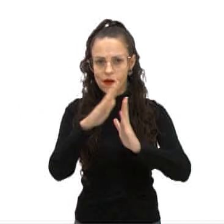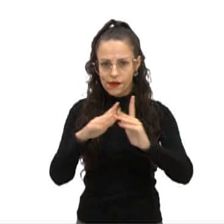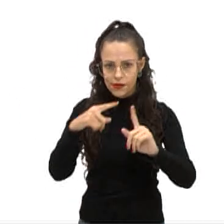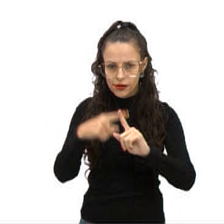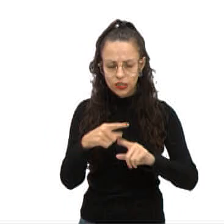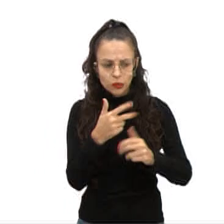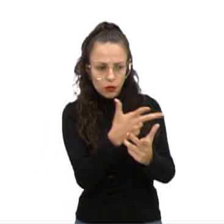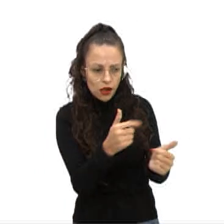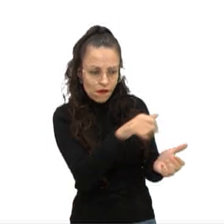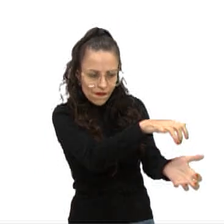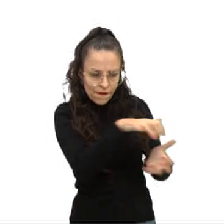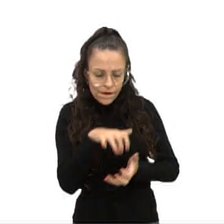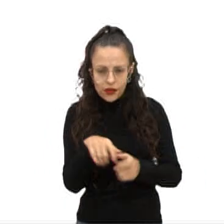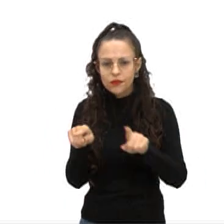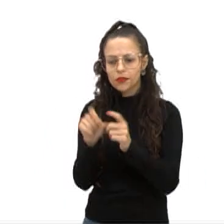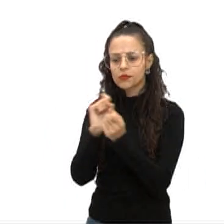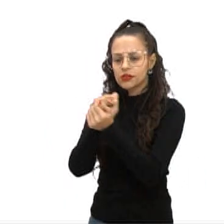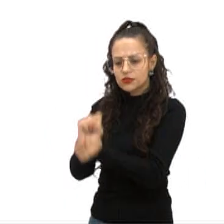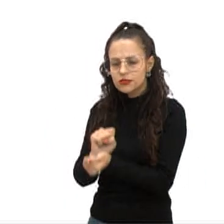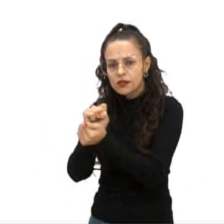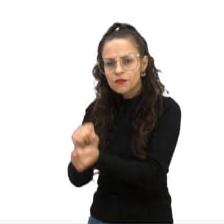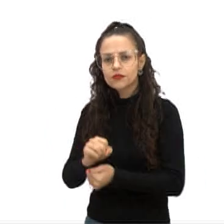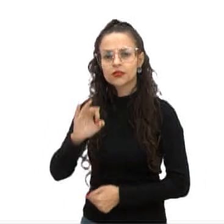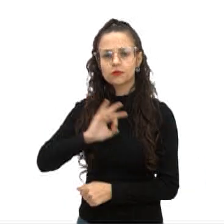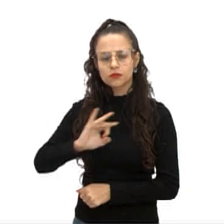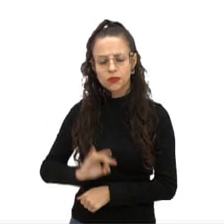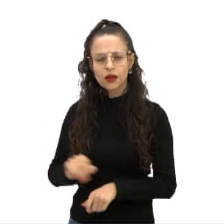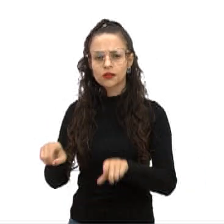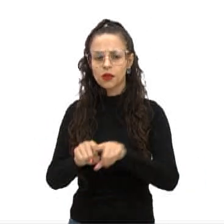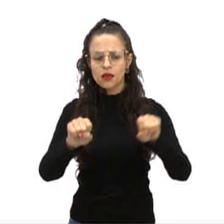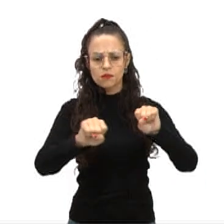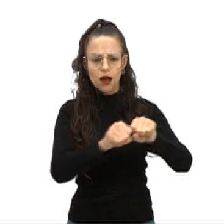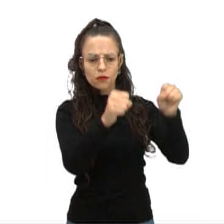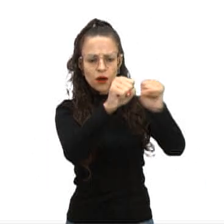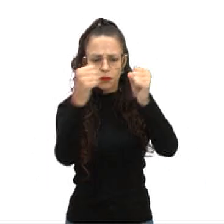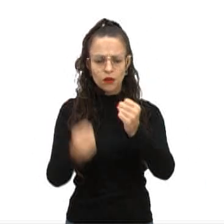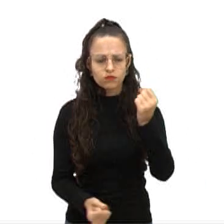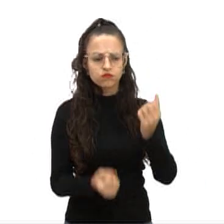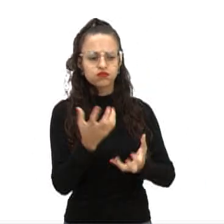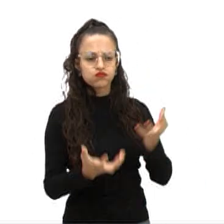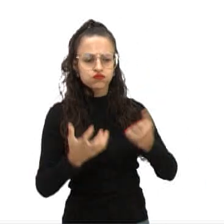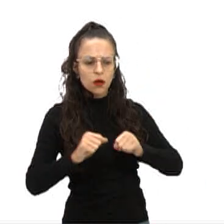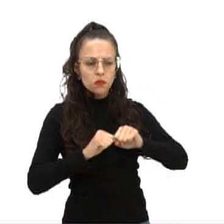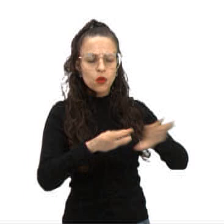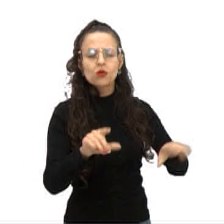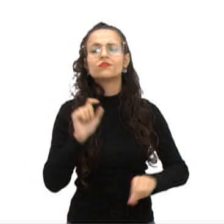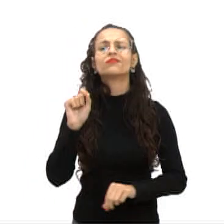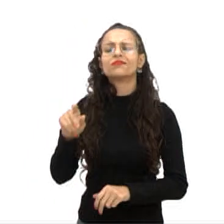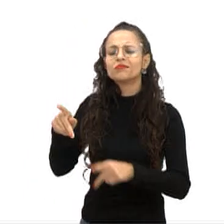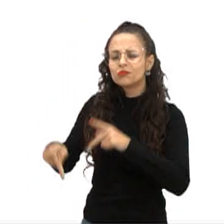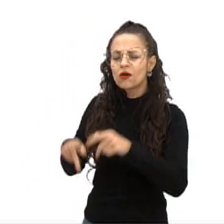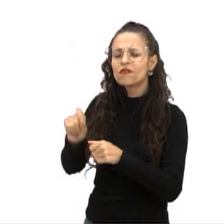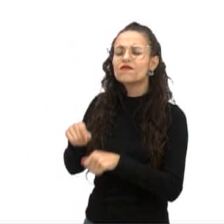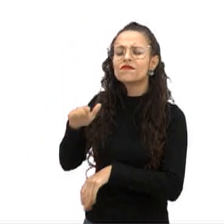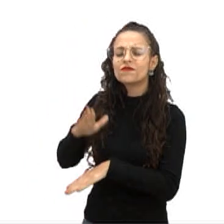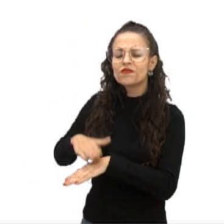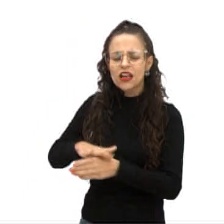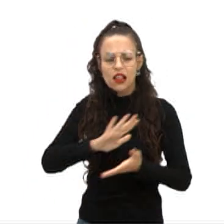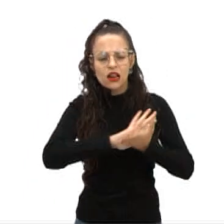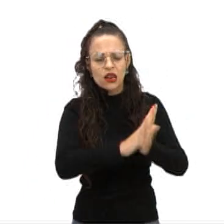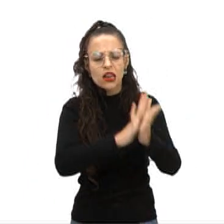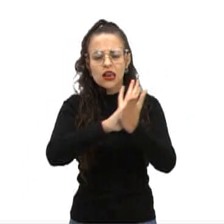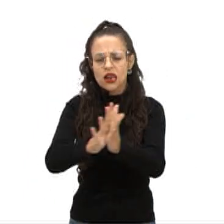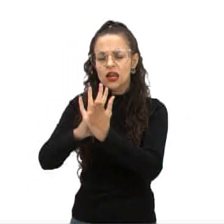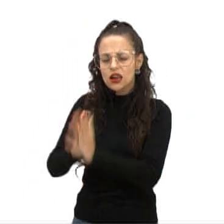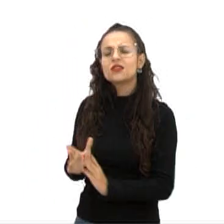relíquias sagradas, escravizar os monges, destruir e incendiar tudo. Que povos eram acostumados a fazer isso, estimulando